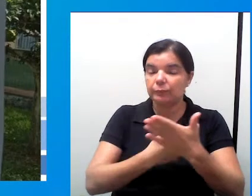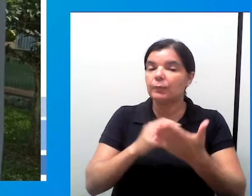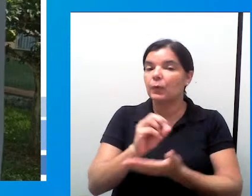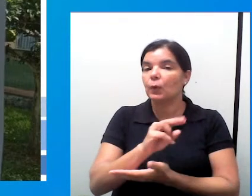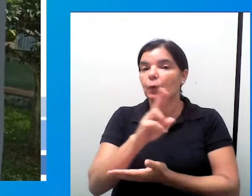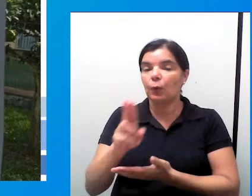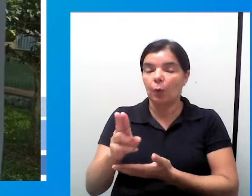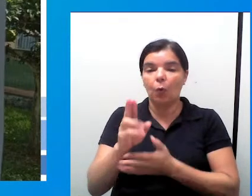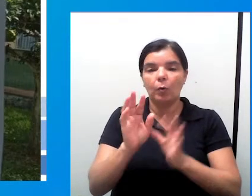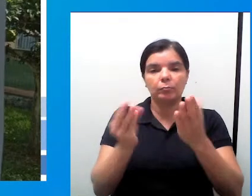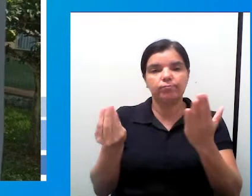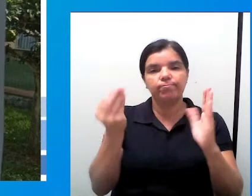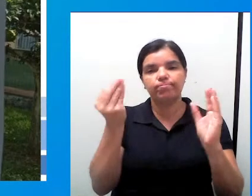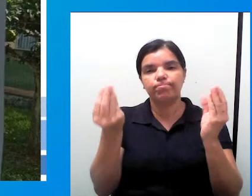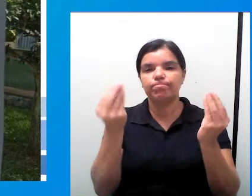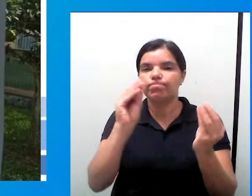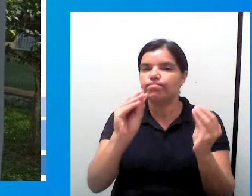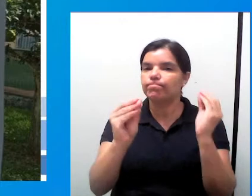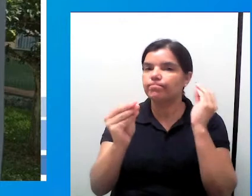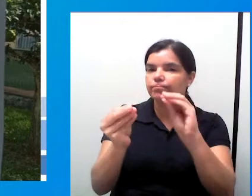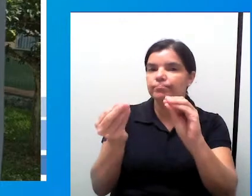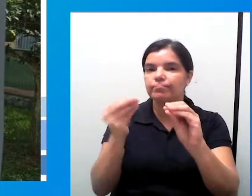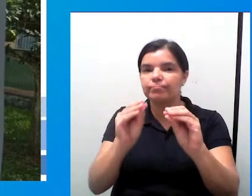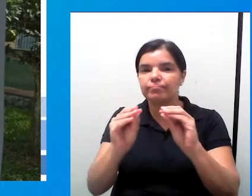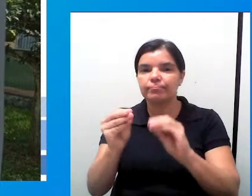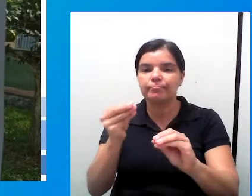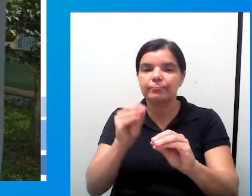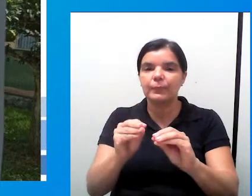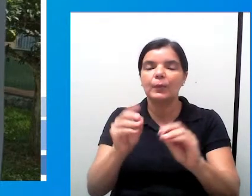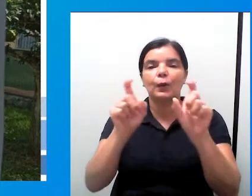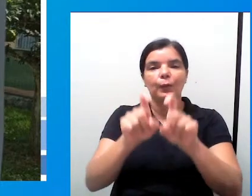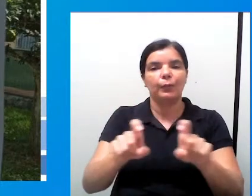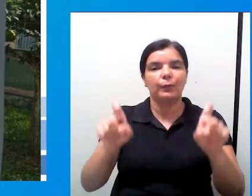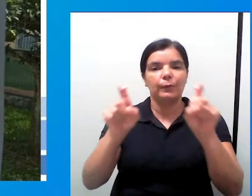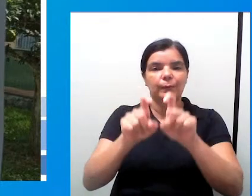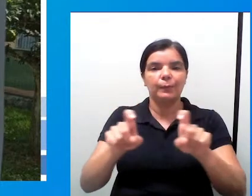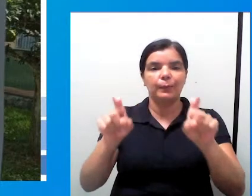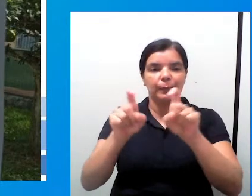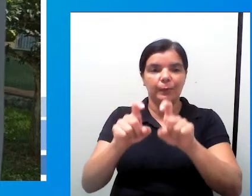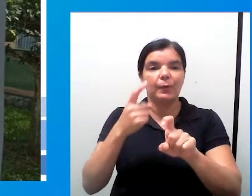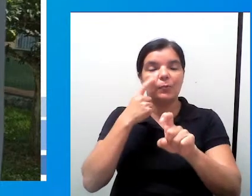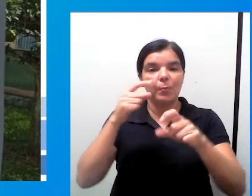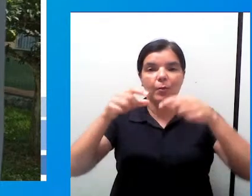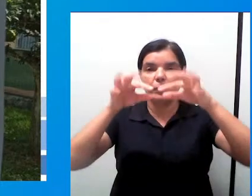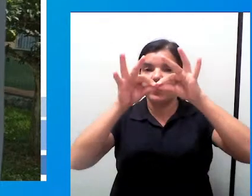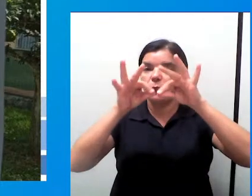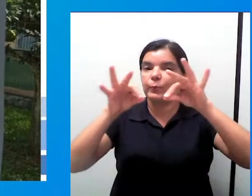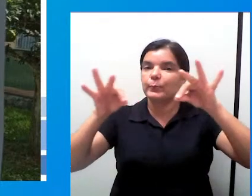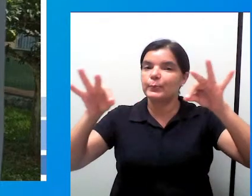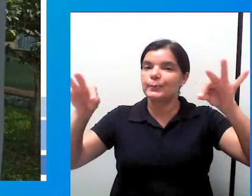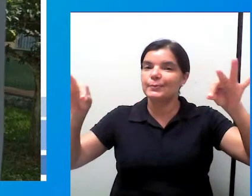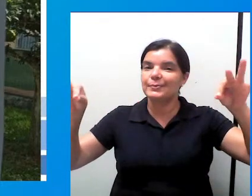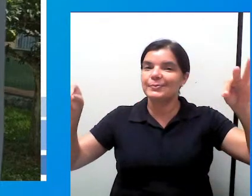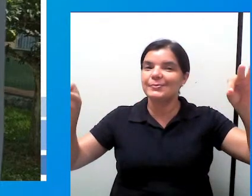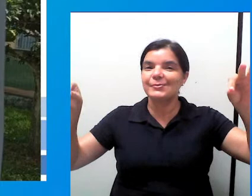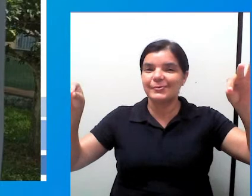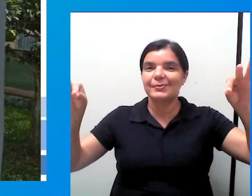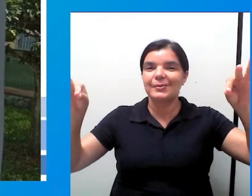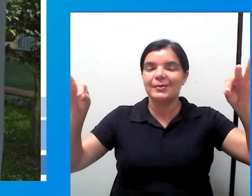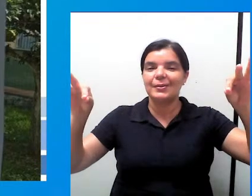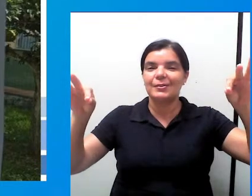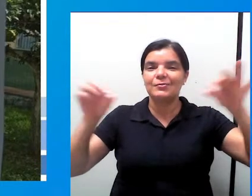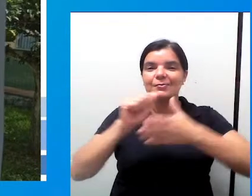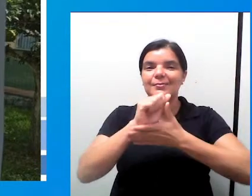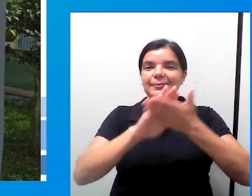as montagens lá no computador. Depois a gente fazia esse varal aí de exposição, e ficava